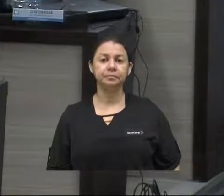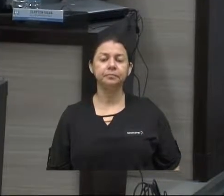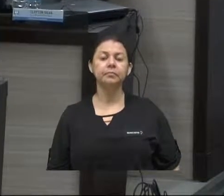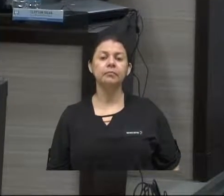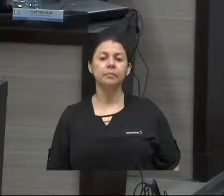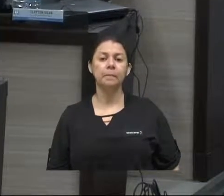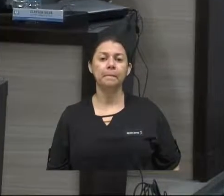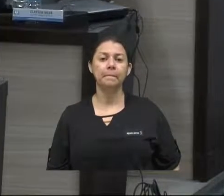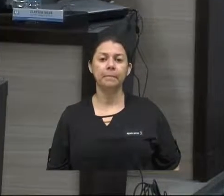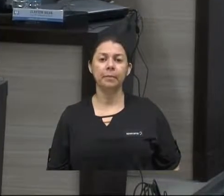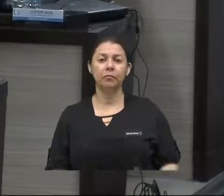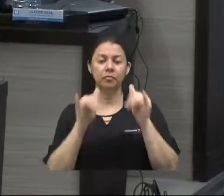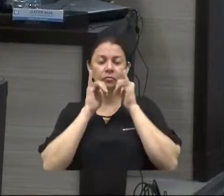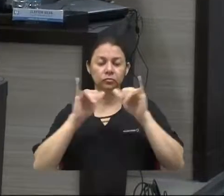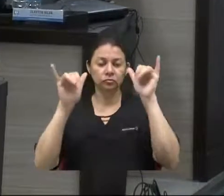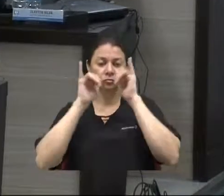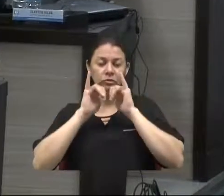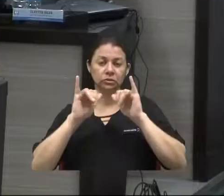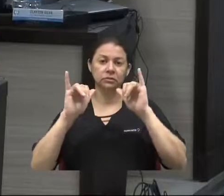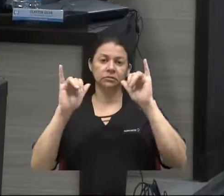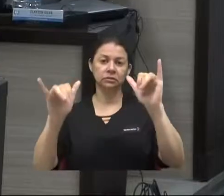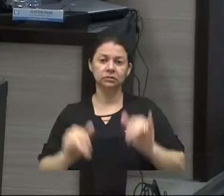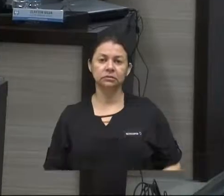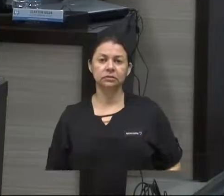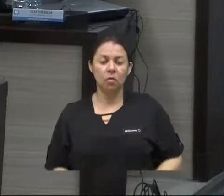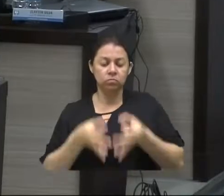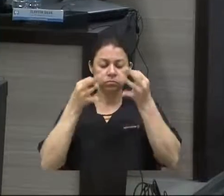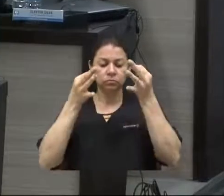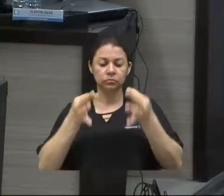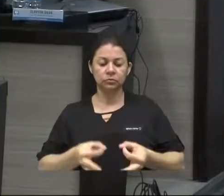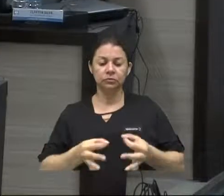no regime democrático de direito dentro desse parlamento,